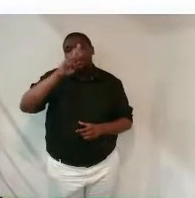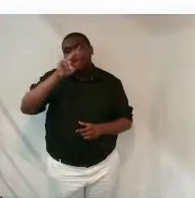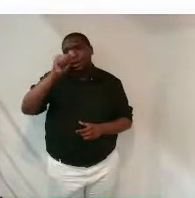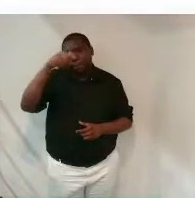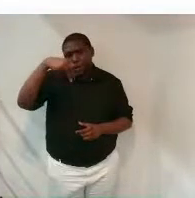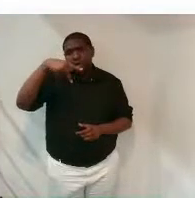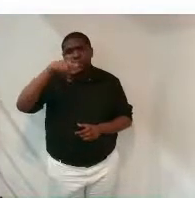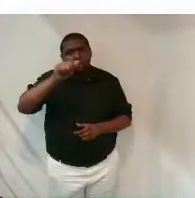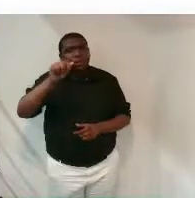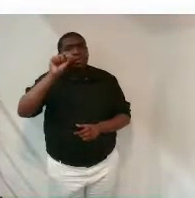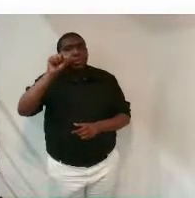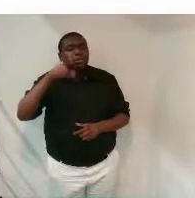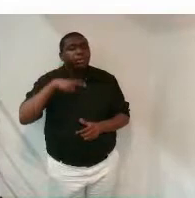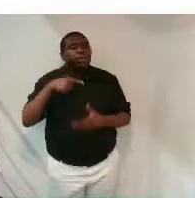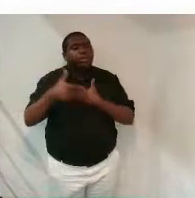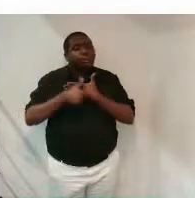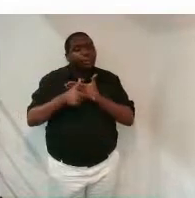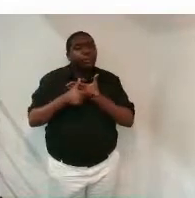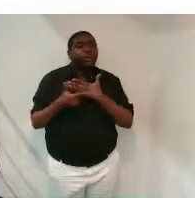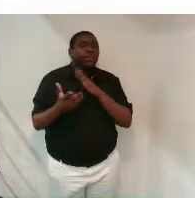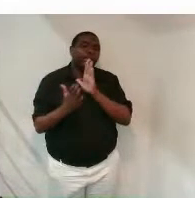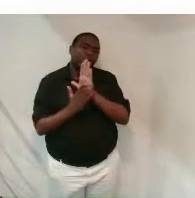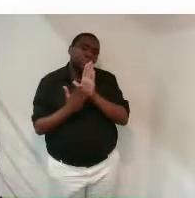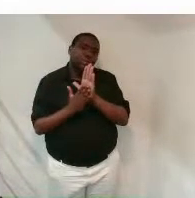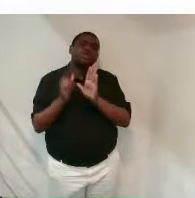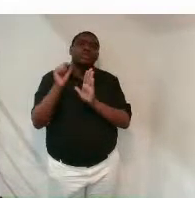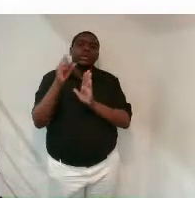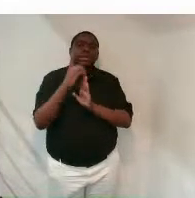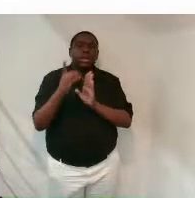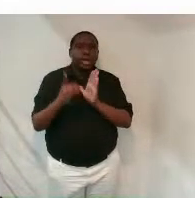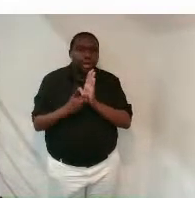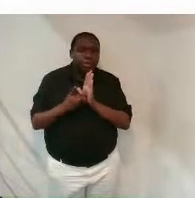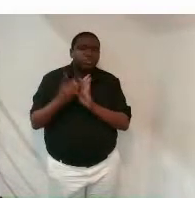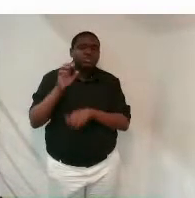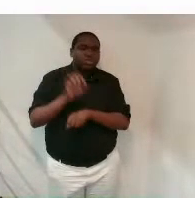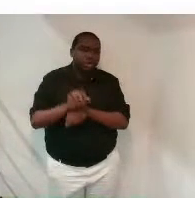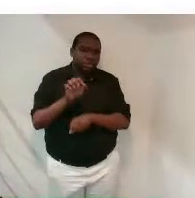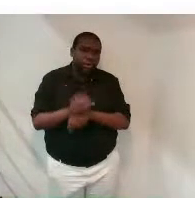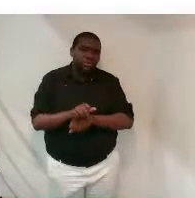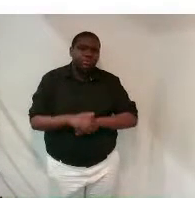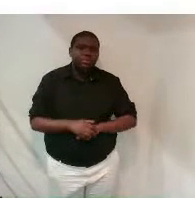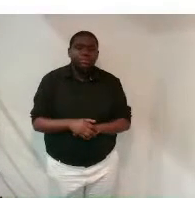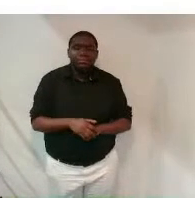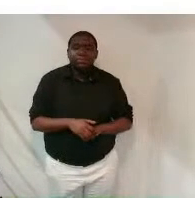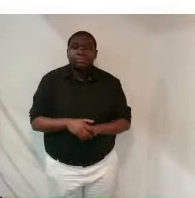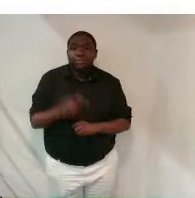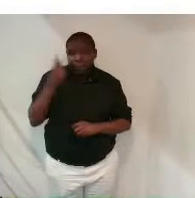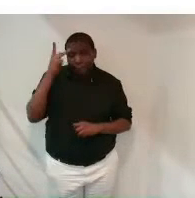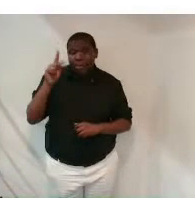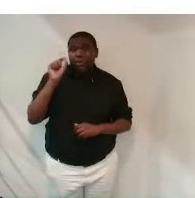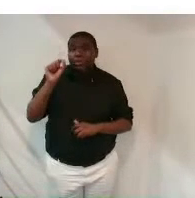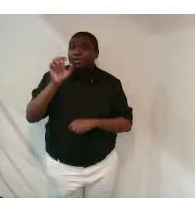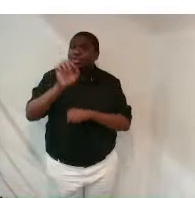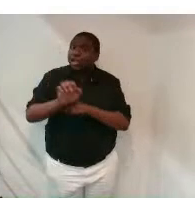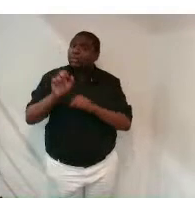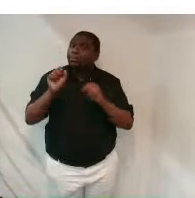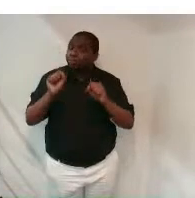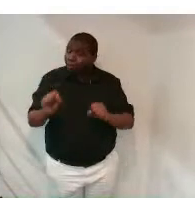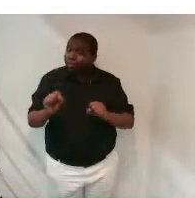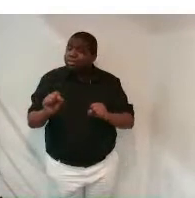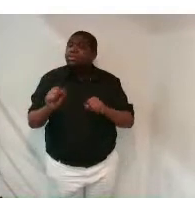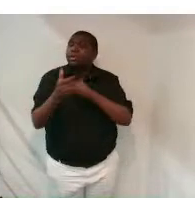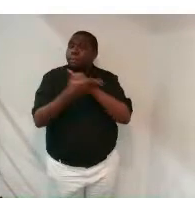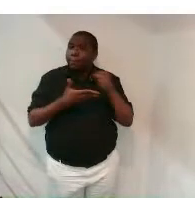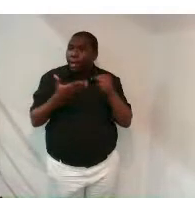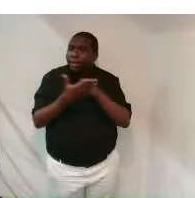numa proposta de decreto, de minuta de decreto estadual, para que os estados possam, com base na